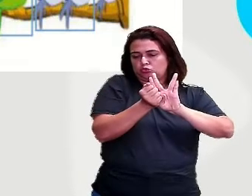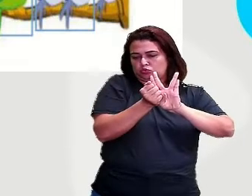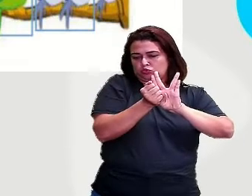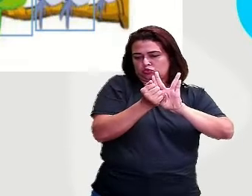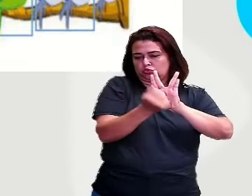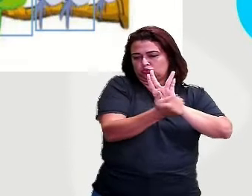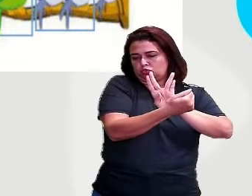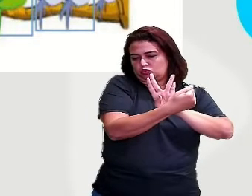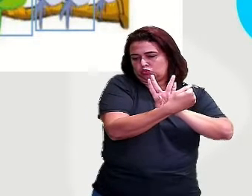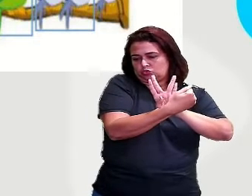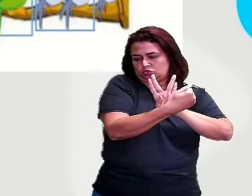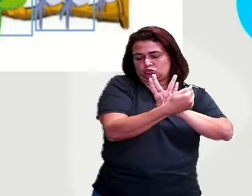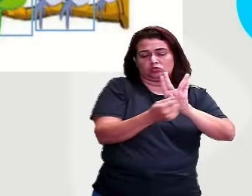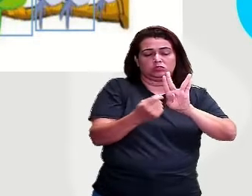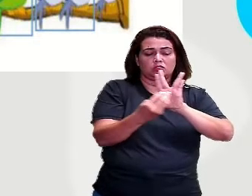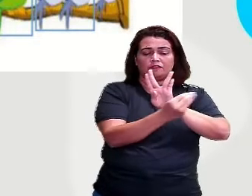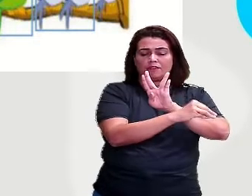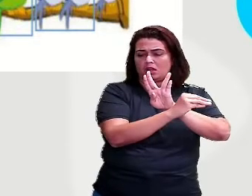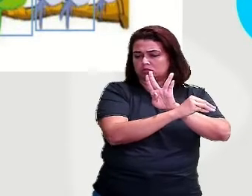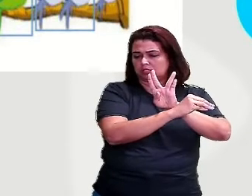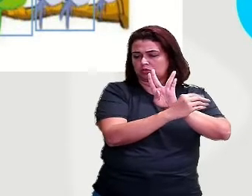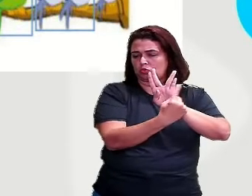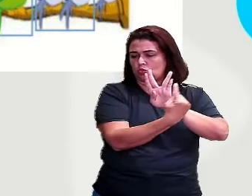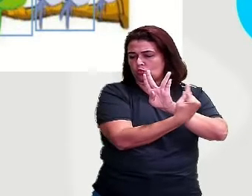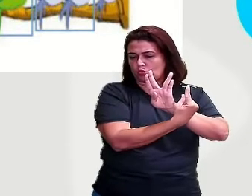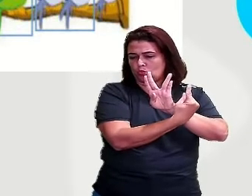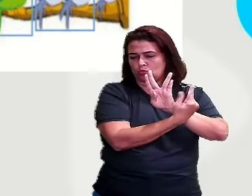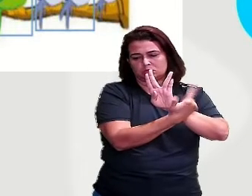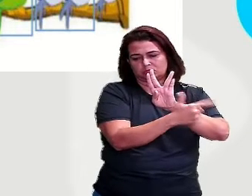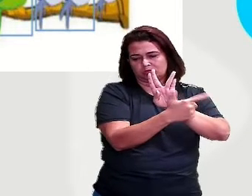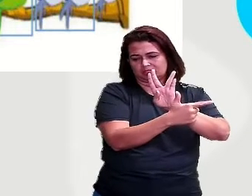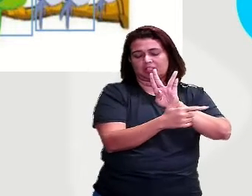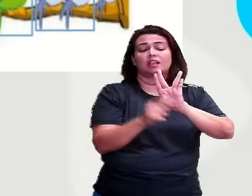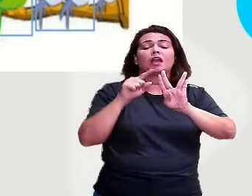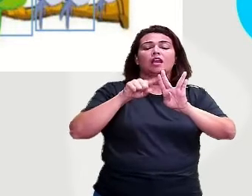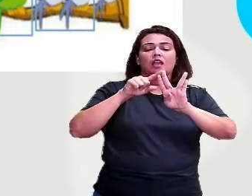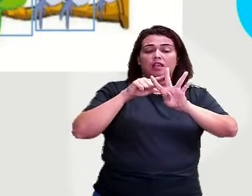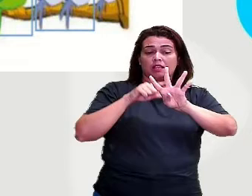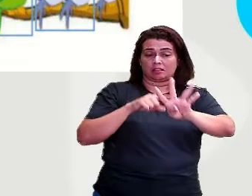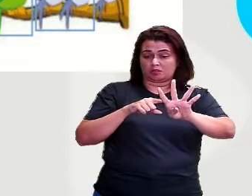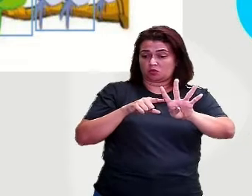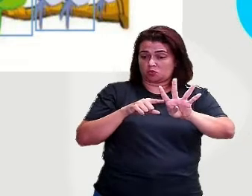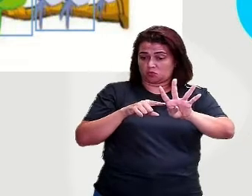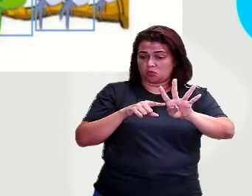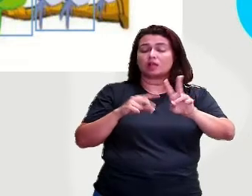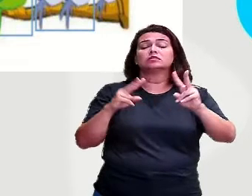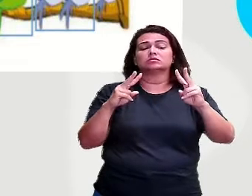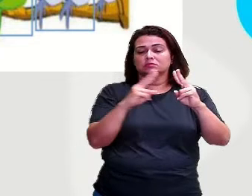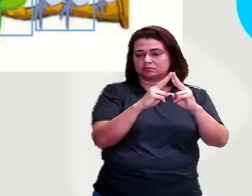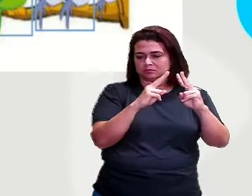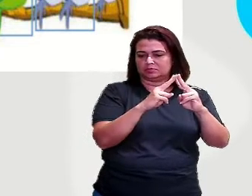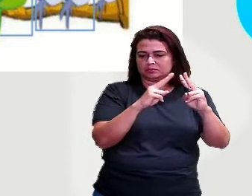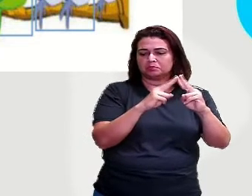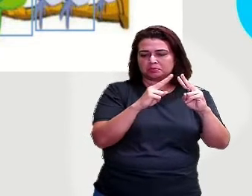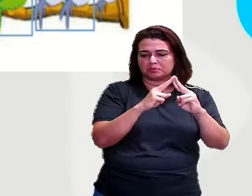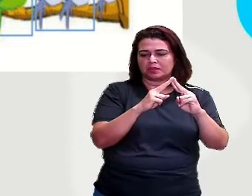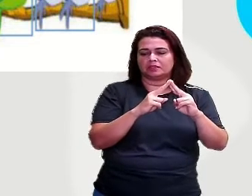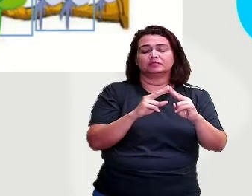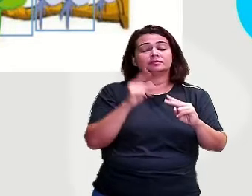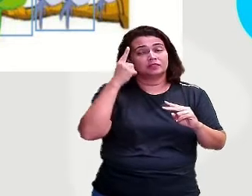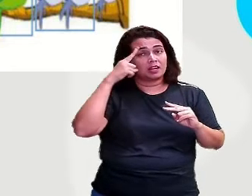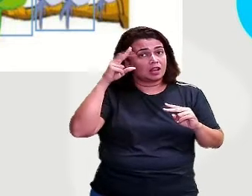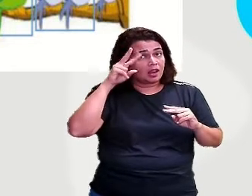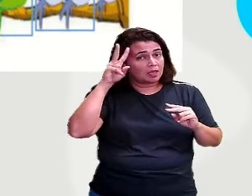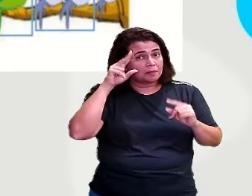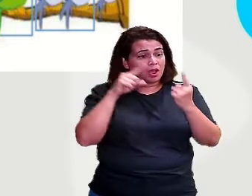par, tá? É um número par. Então, vamos só relembrar. 1 é ímpar, 2 é par. 3 é